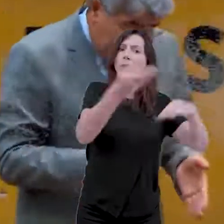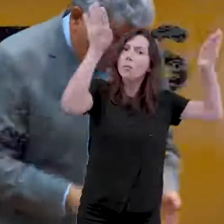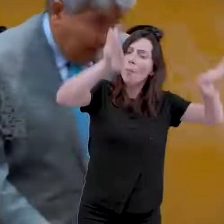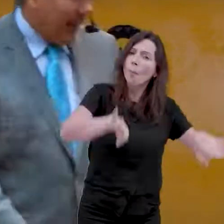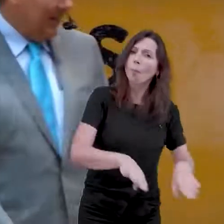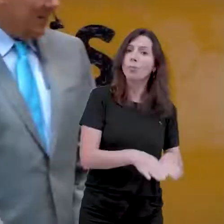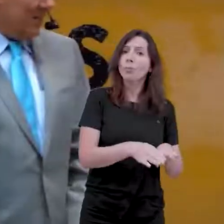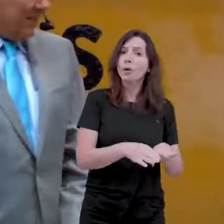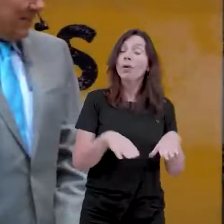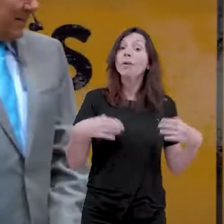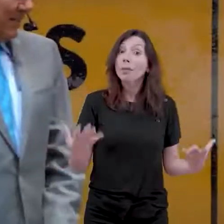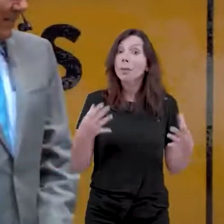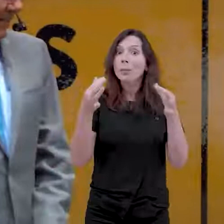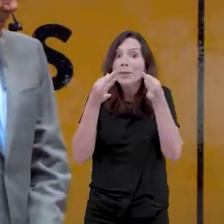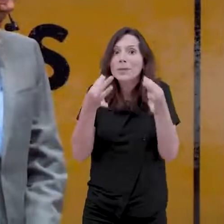pés estão no vale.